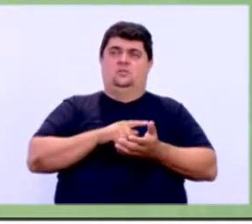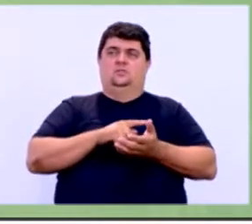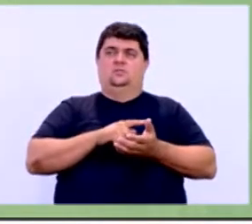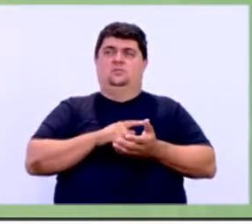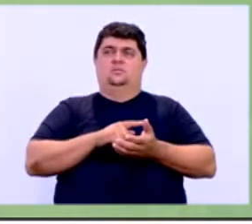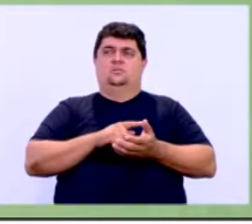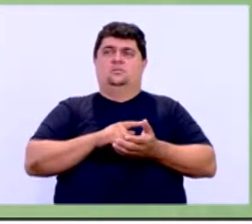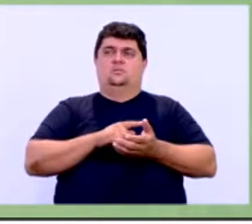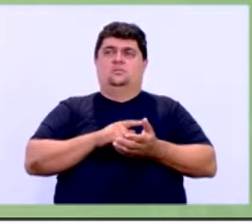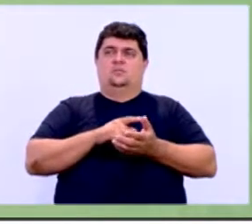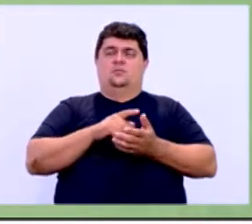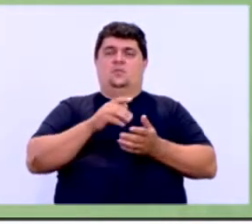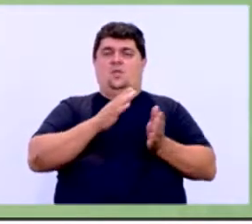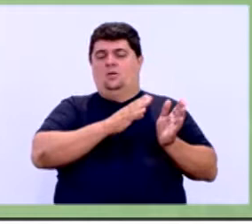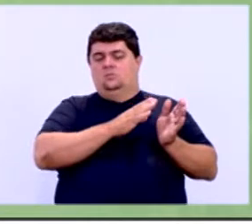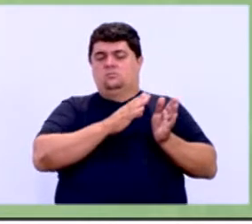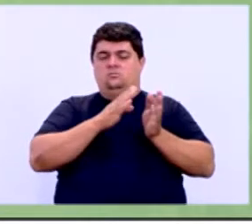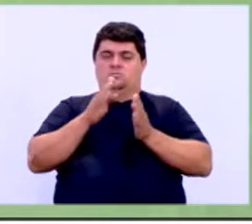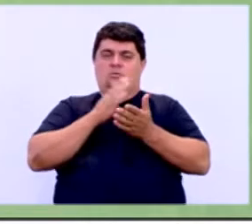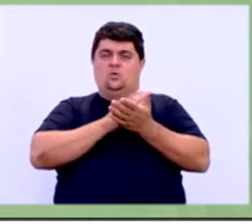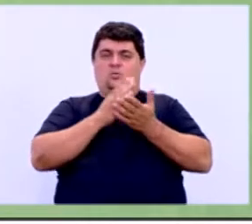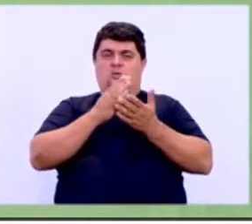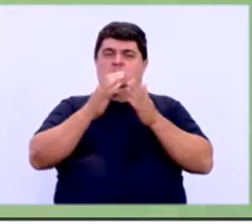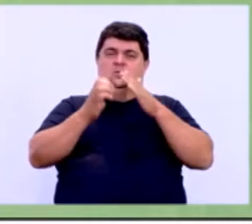Então, ao iniciar uma empresa,